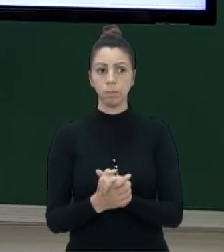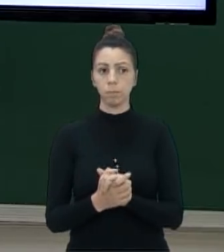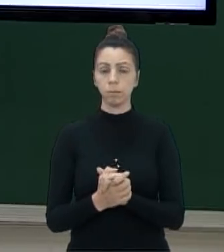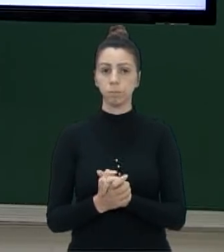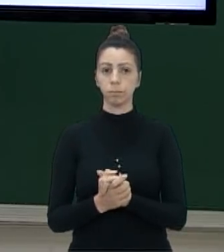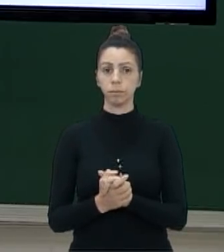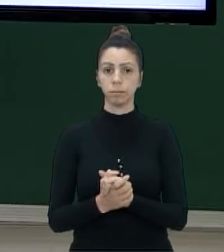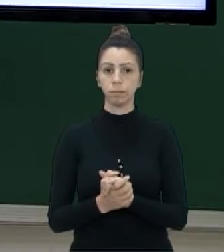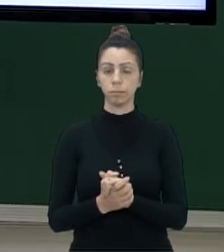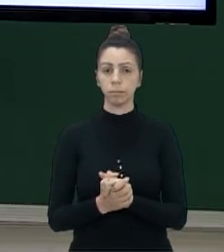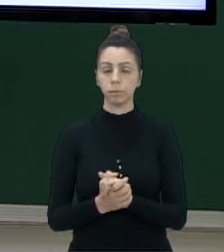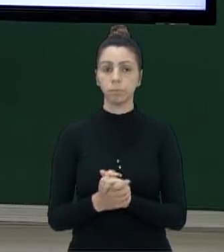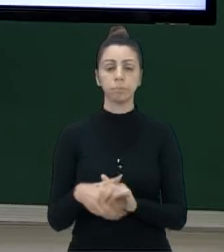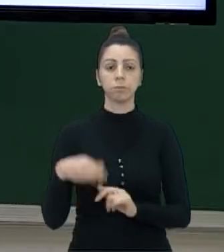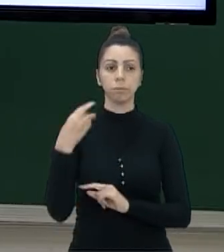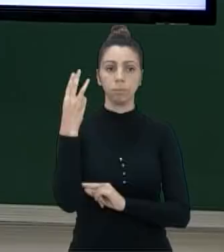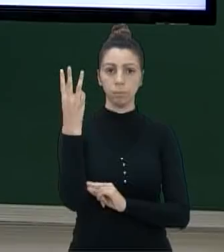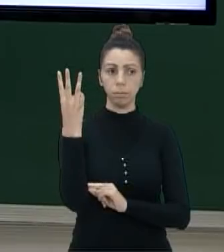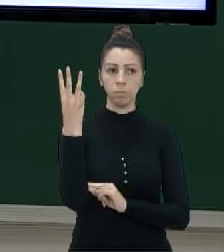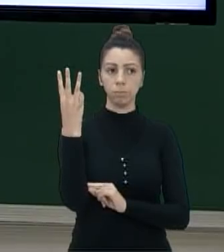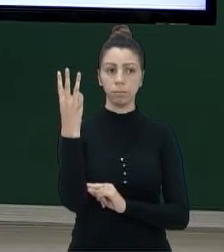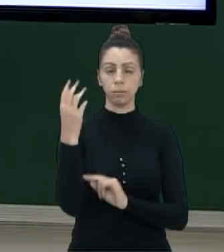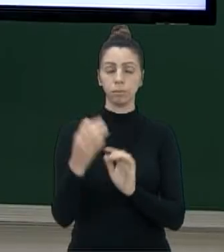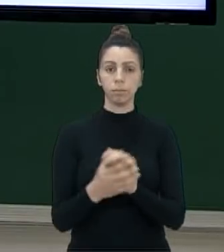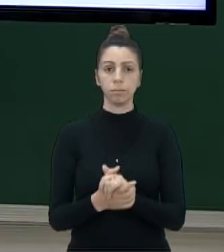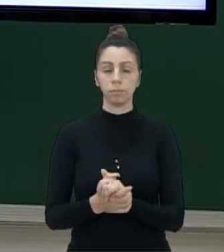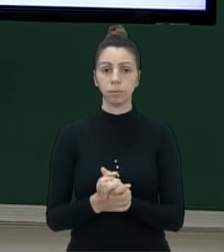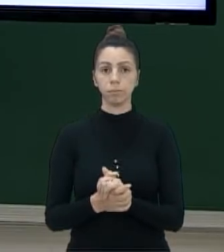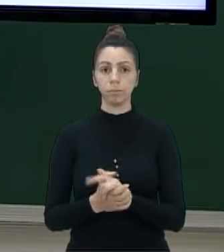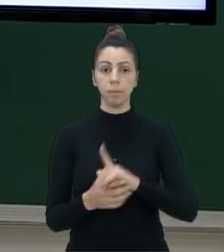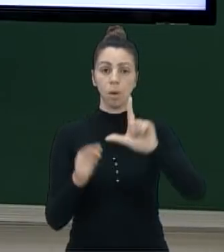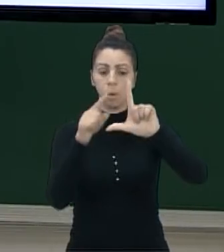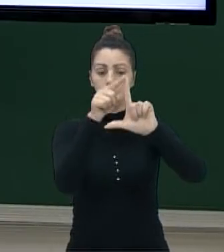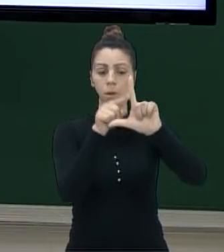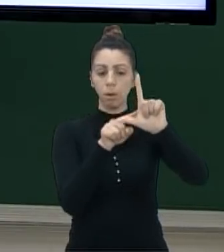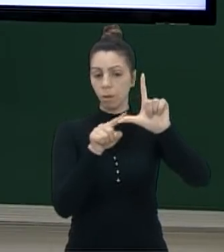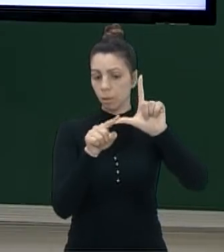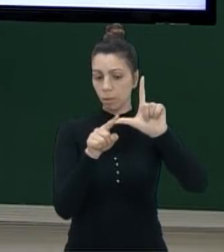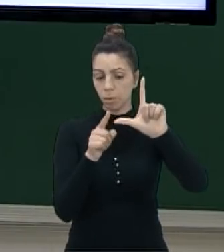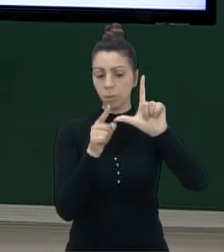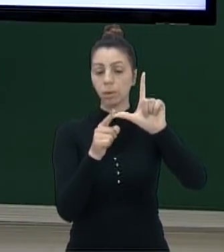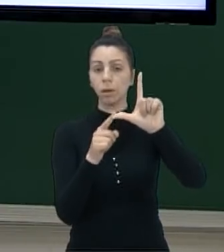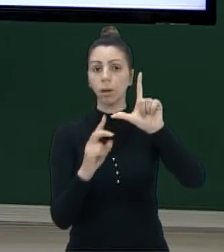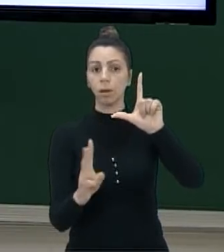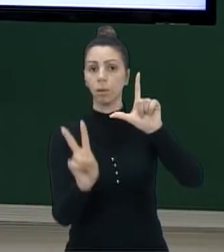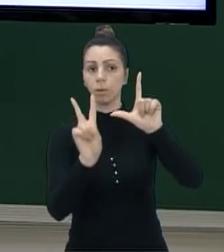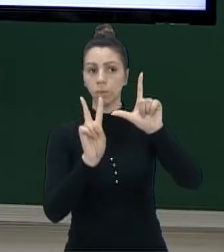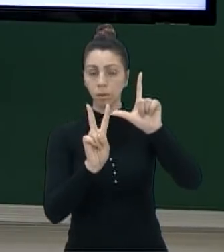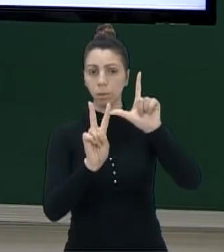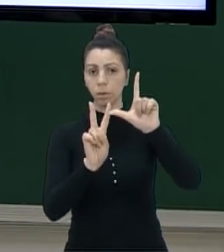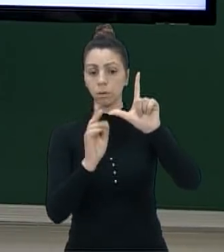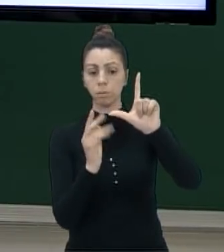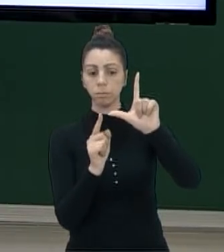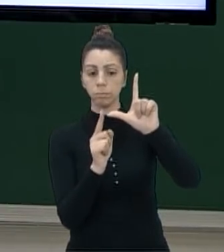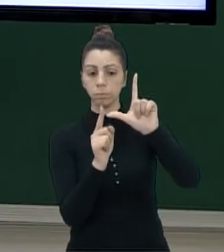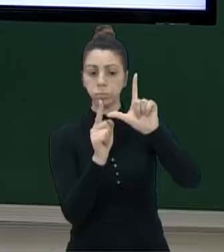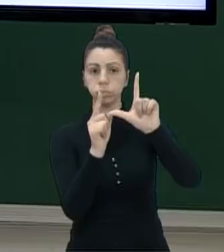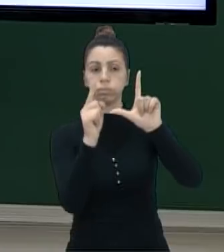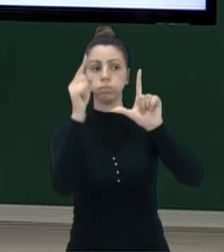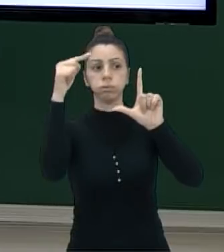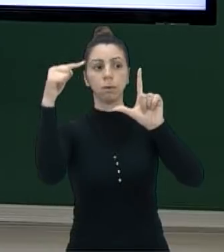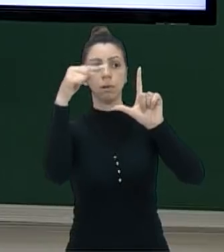o segundo é o 3. Então, primeiro você encontra no eixo X e o segundo no eixo